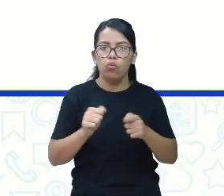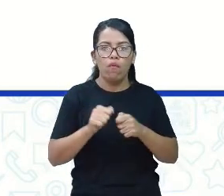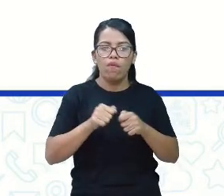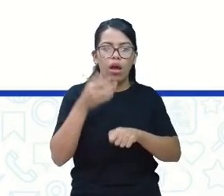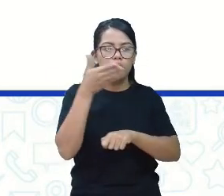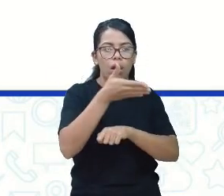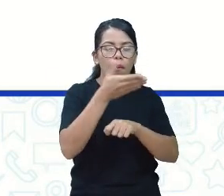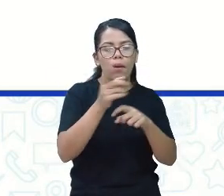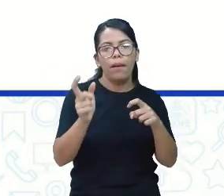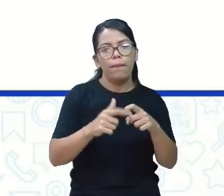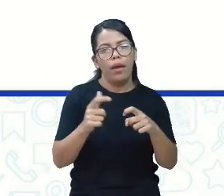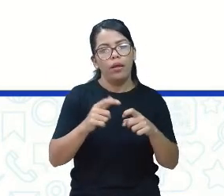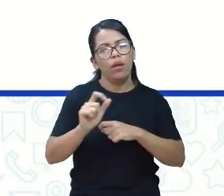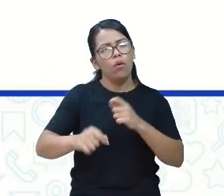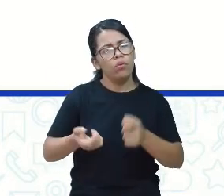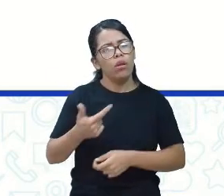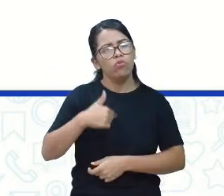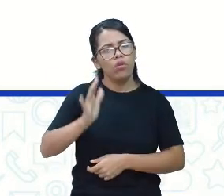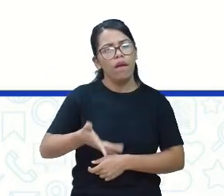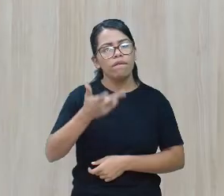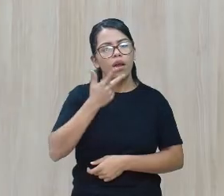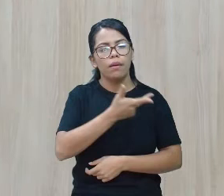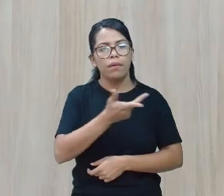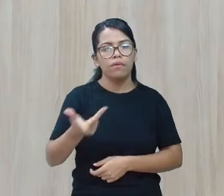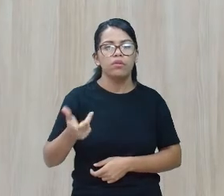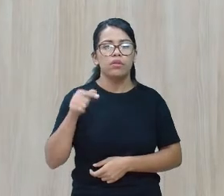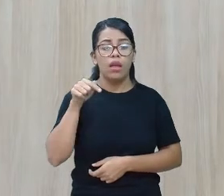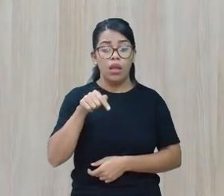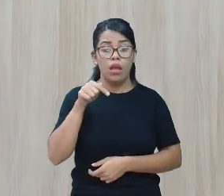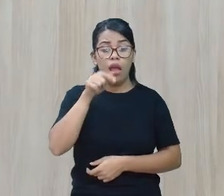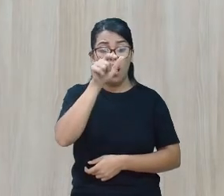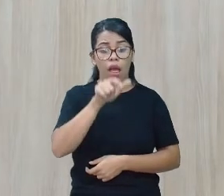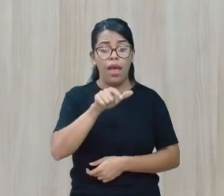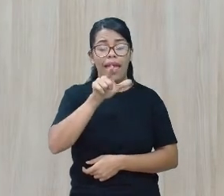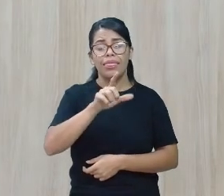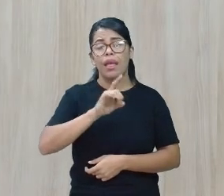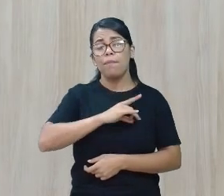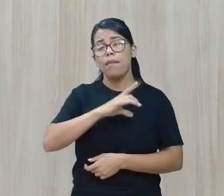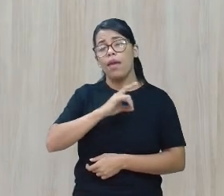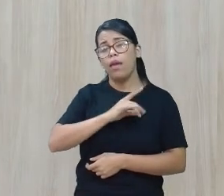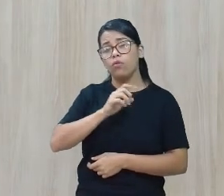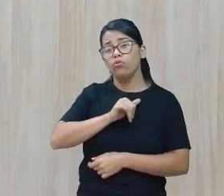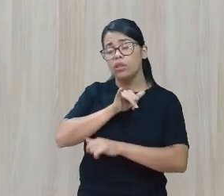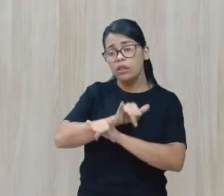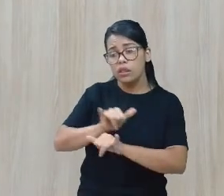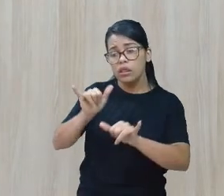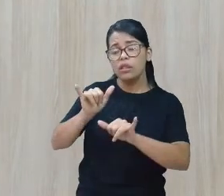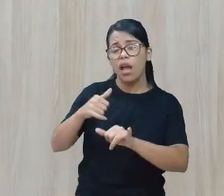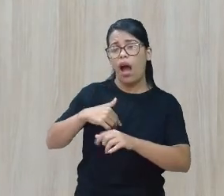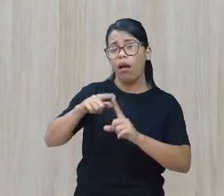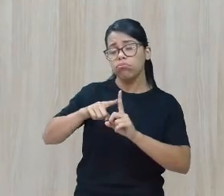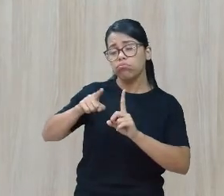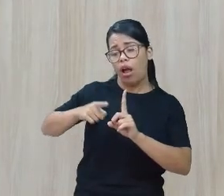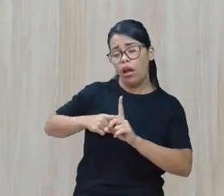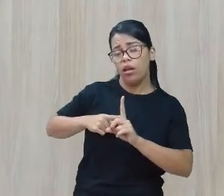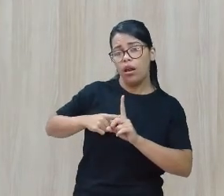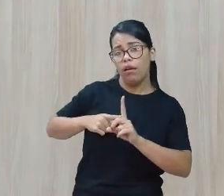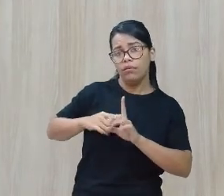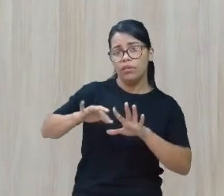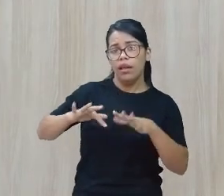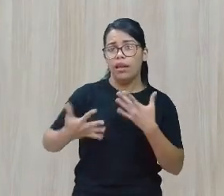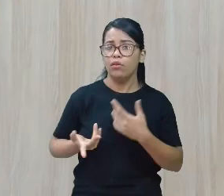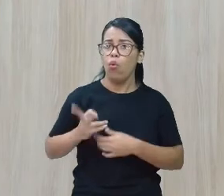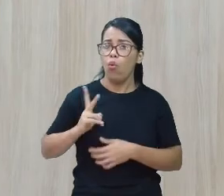vocês, né? Elas têm medo de dizer, de publicar, e aí não fazem o pré-natal e a gravidez vai